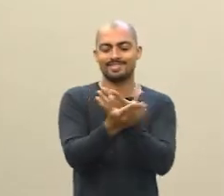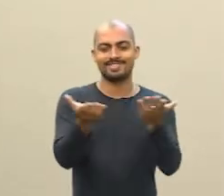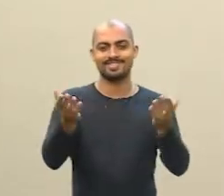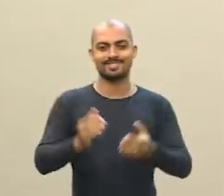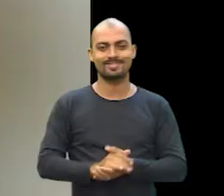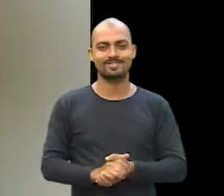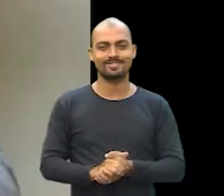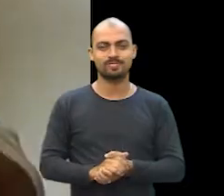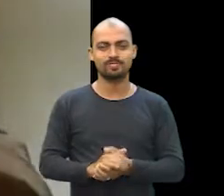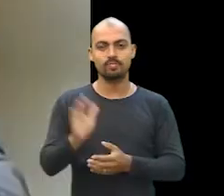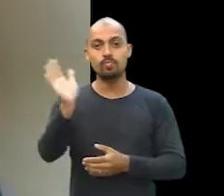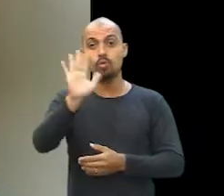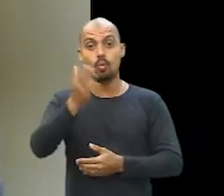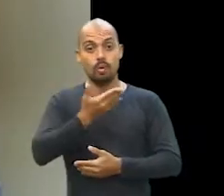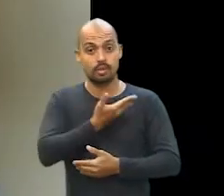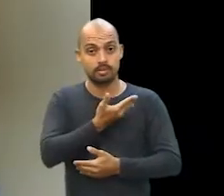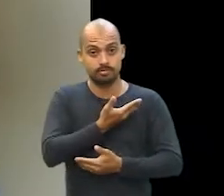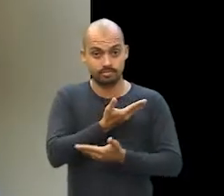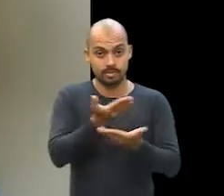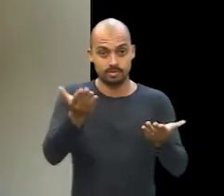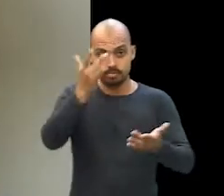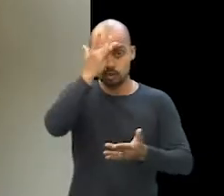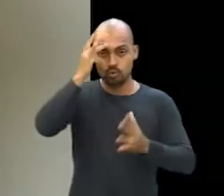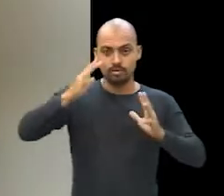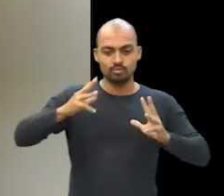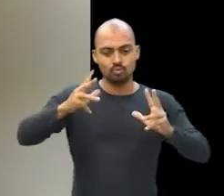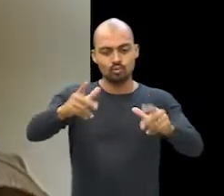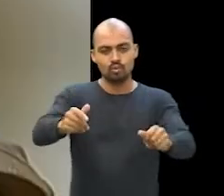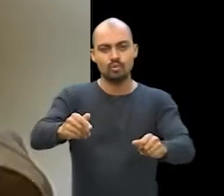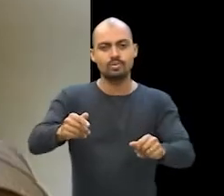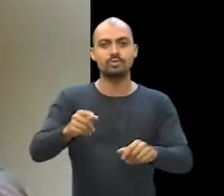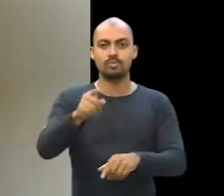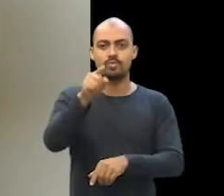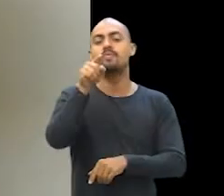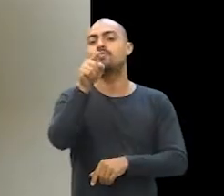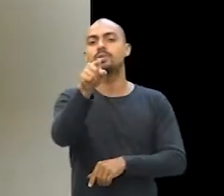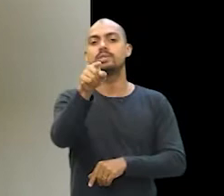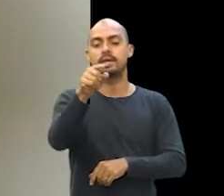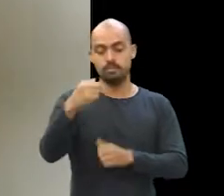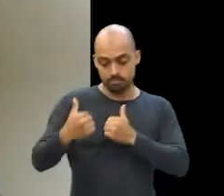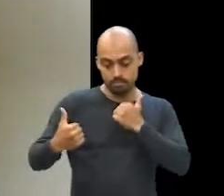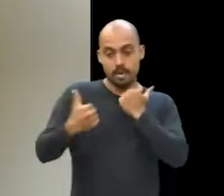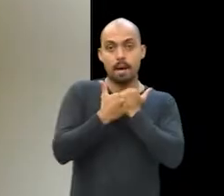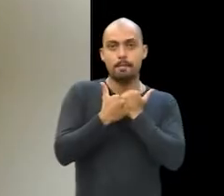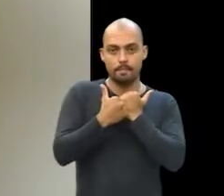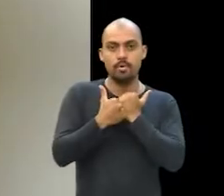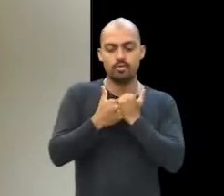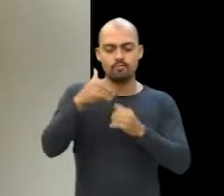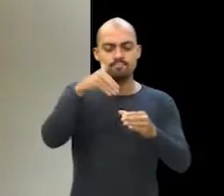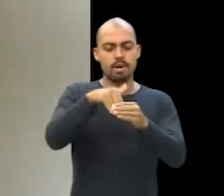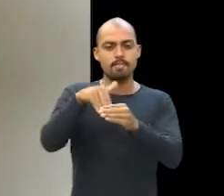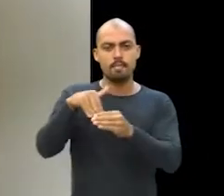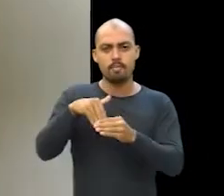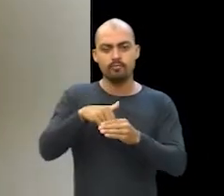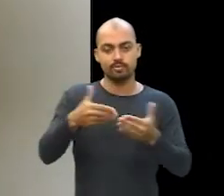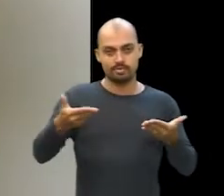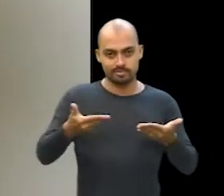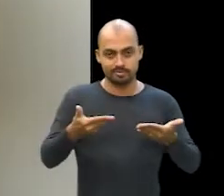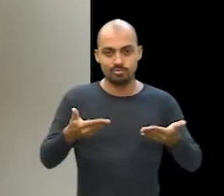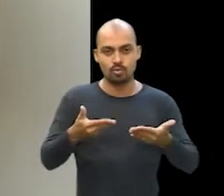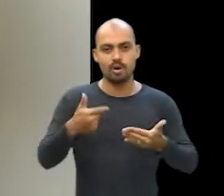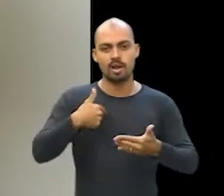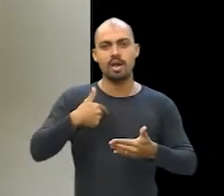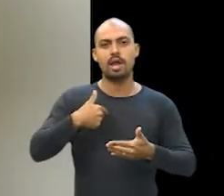abraço a todos. Olá, meus amigos, eu quero me dirigir ao povo de Campinas. Quero me dirigir agora a você, que me apoiou e votou em mim